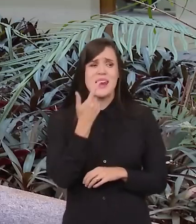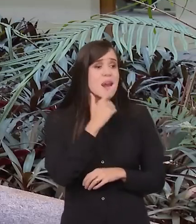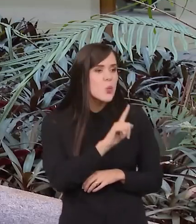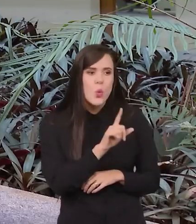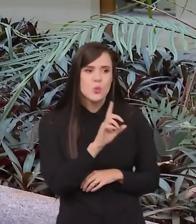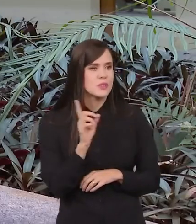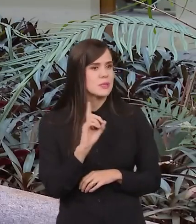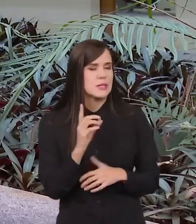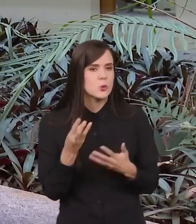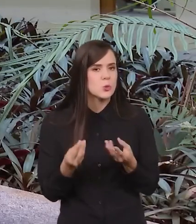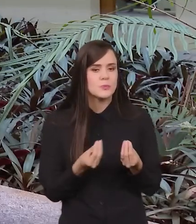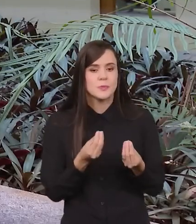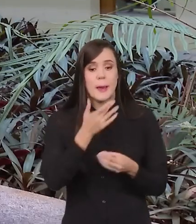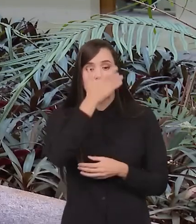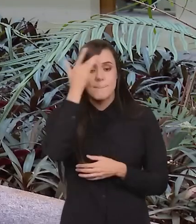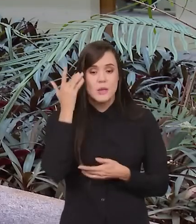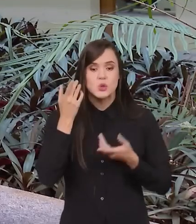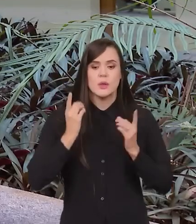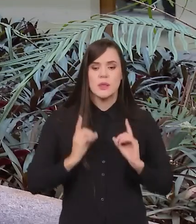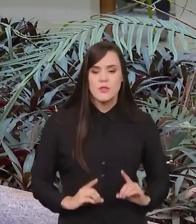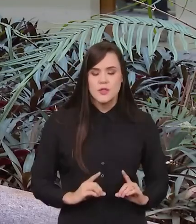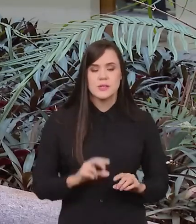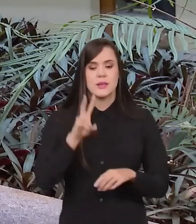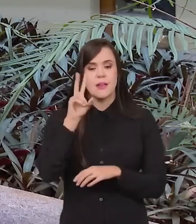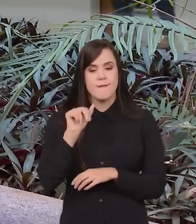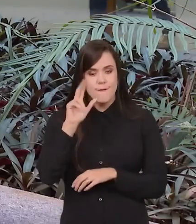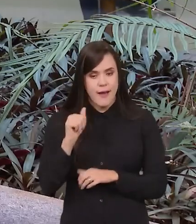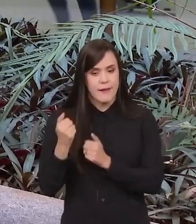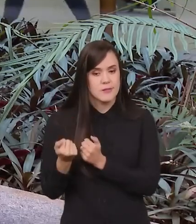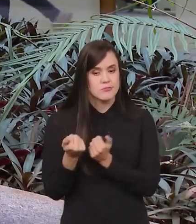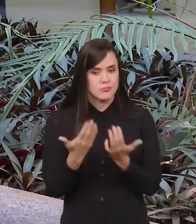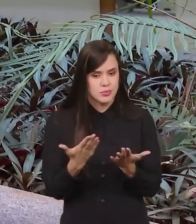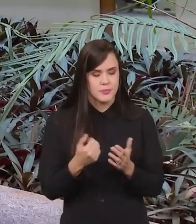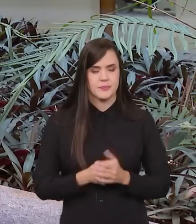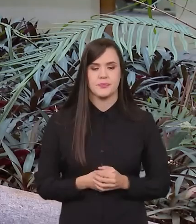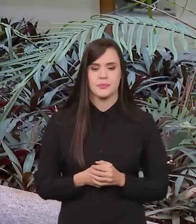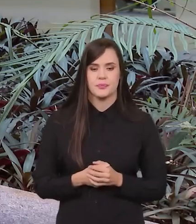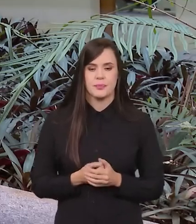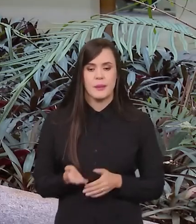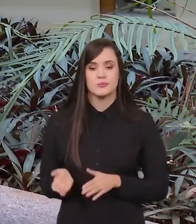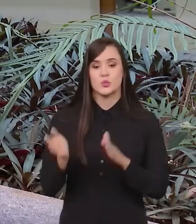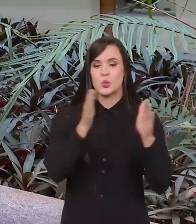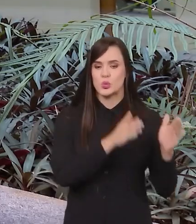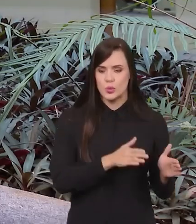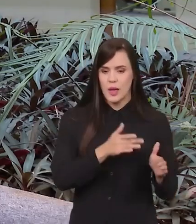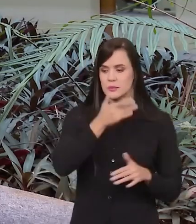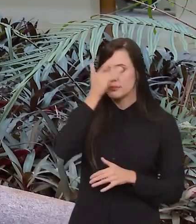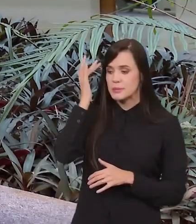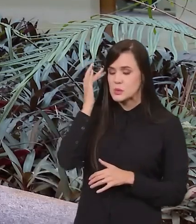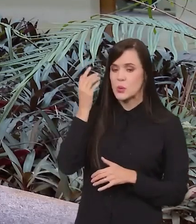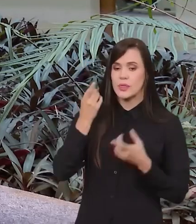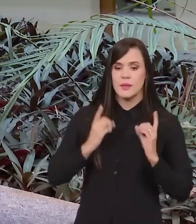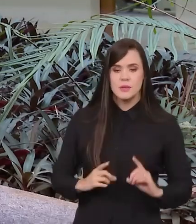conseguindo pessoas com deficiência para as vagas que eu estou disponibilizando. E, de outro lado, tem as pessoas com deficiência